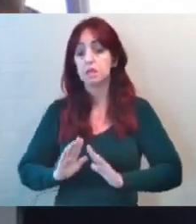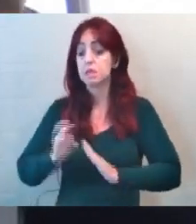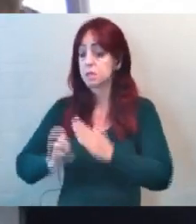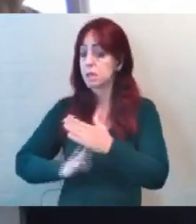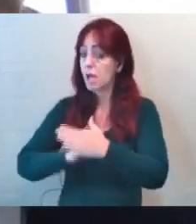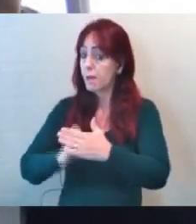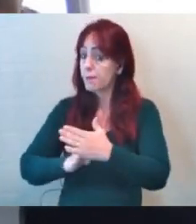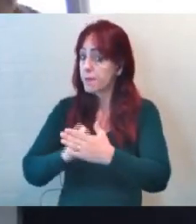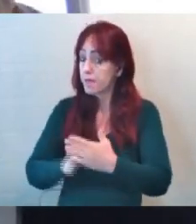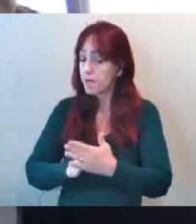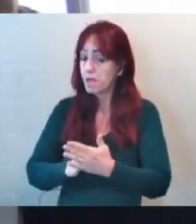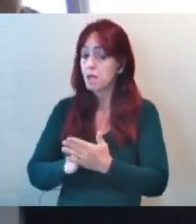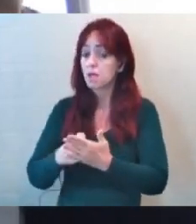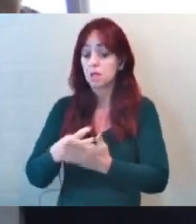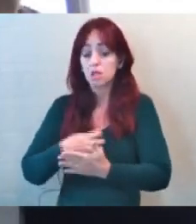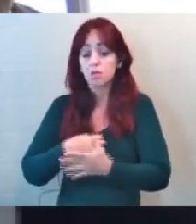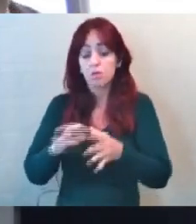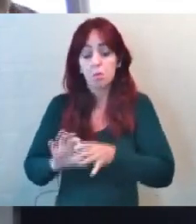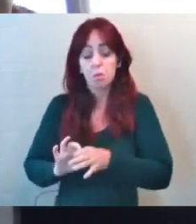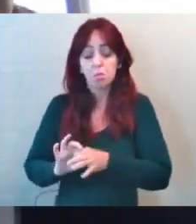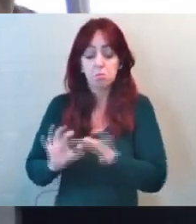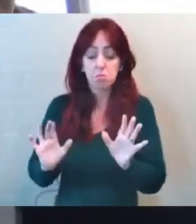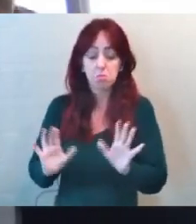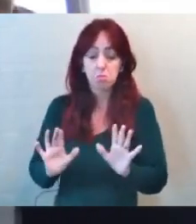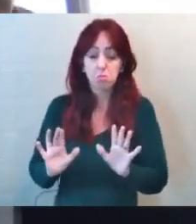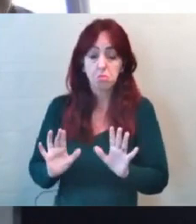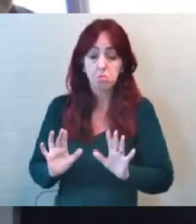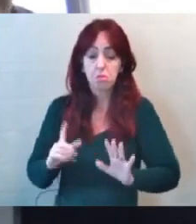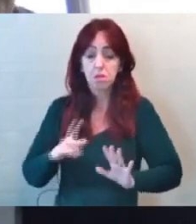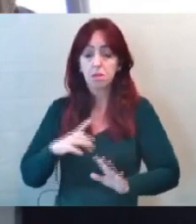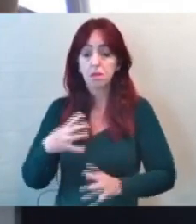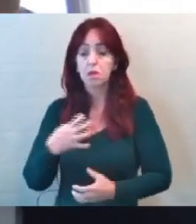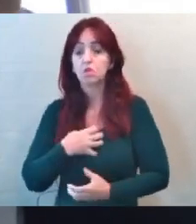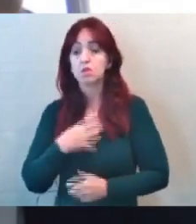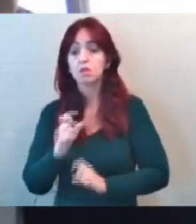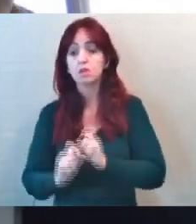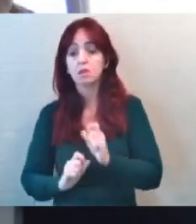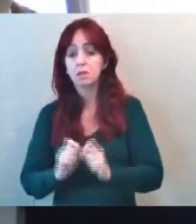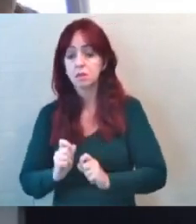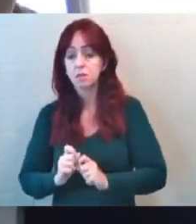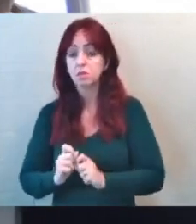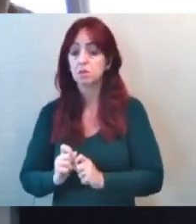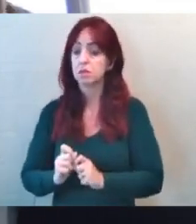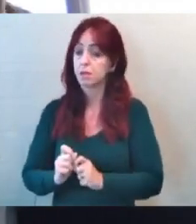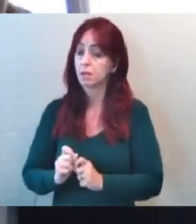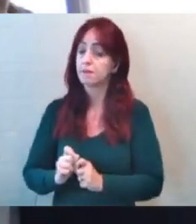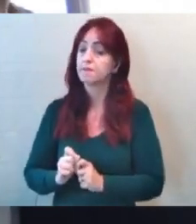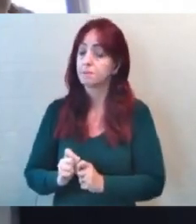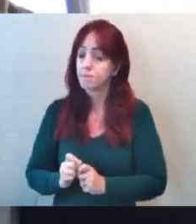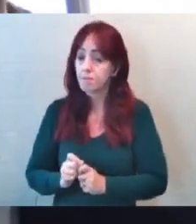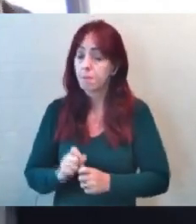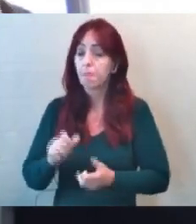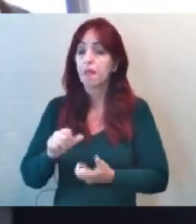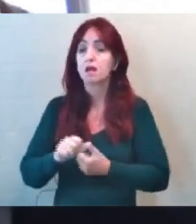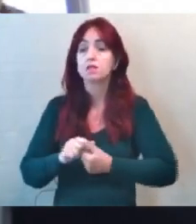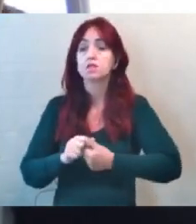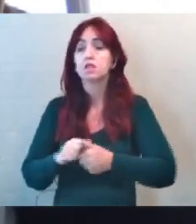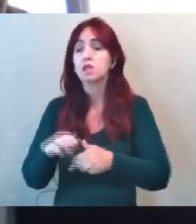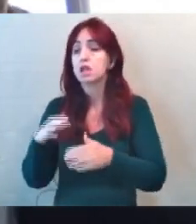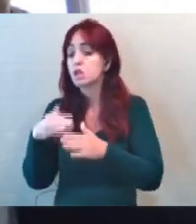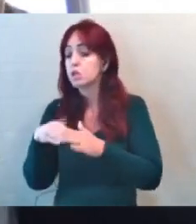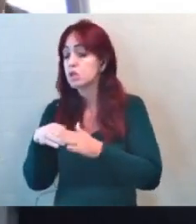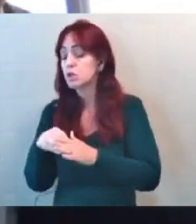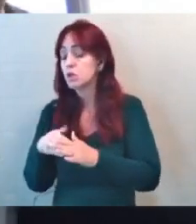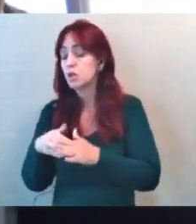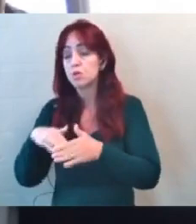forma deliberada, atua no sentido de burlar as nossas fiscalizações, que, diga-se